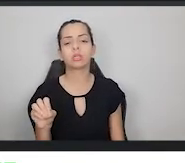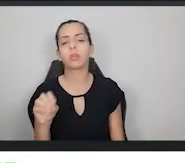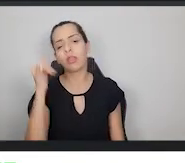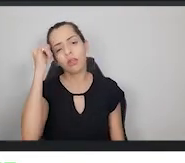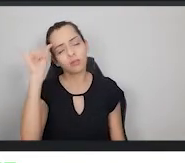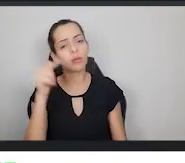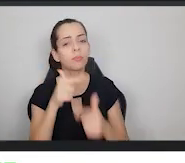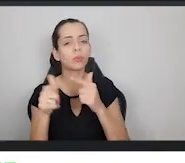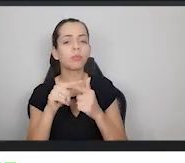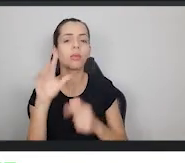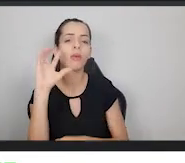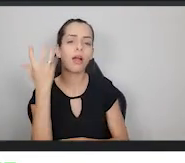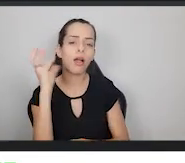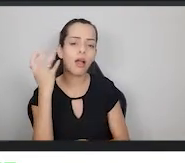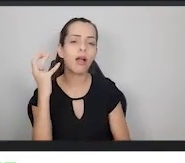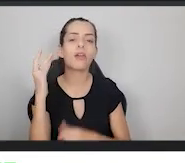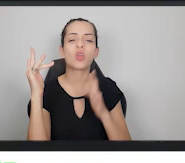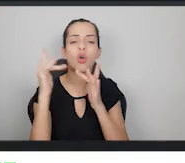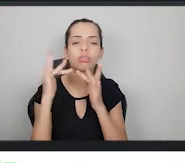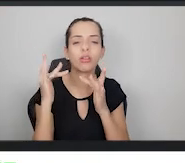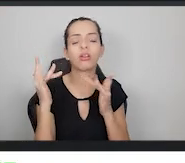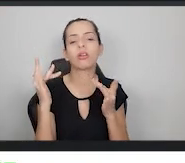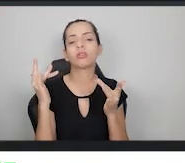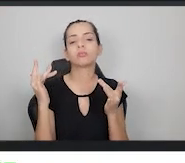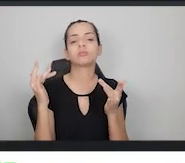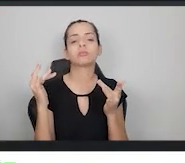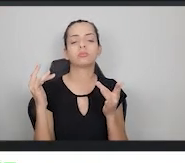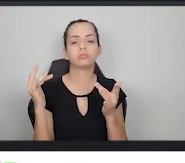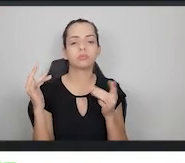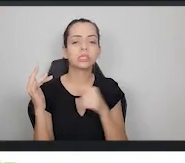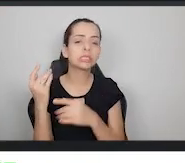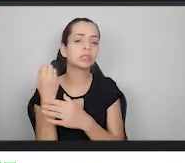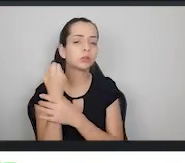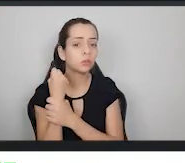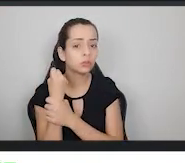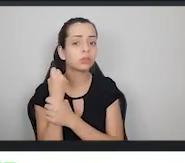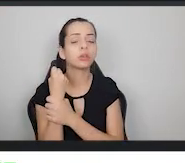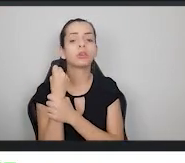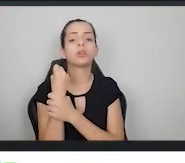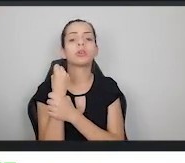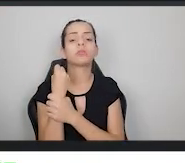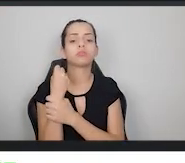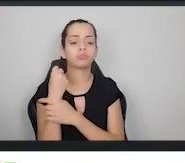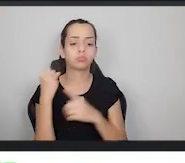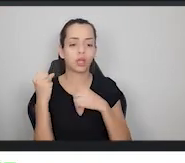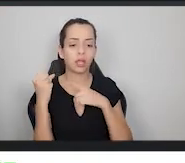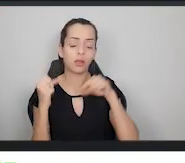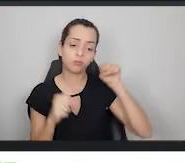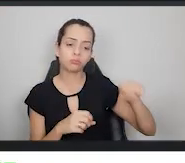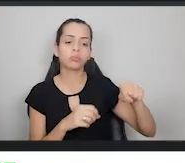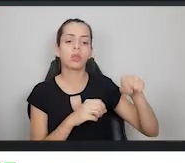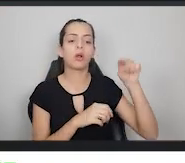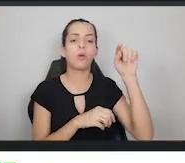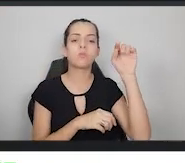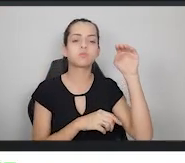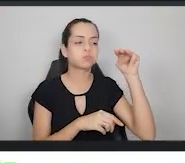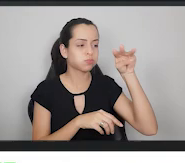Em núcleo urbano, isso aqui está em desuso. Hoje a gente usa a rede protegida, a RDP 150 ou